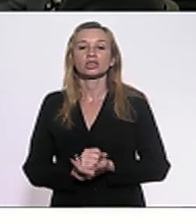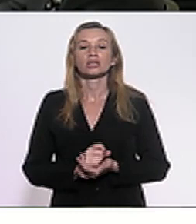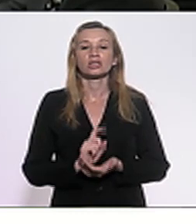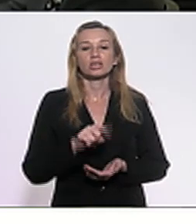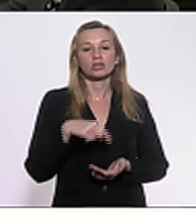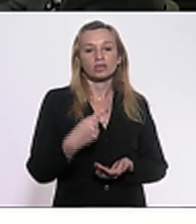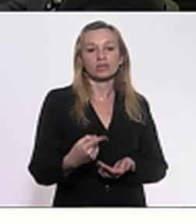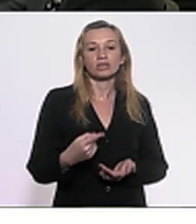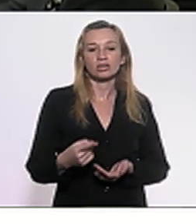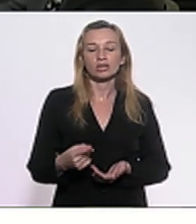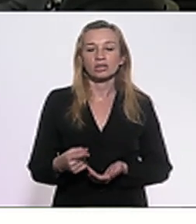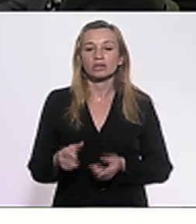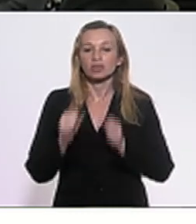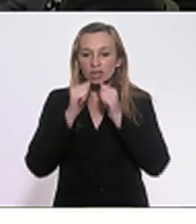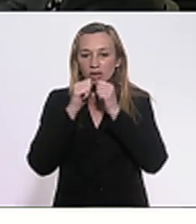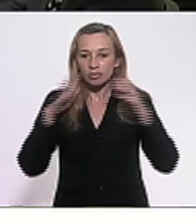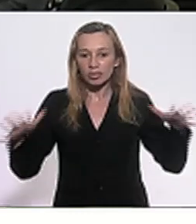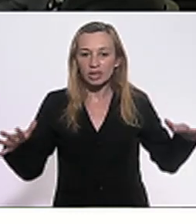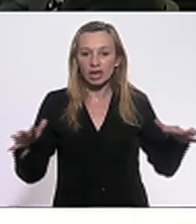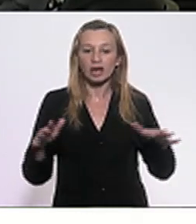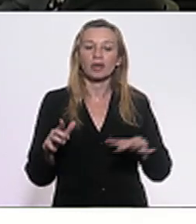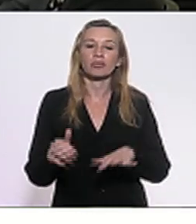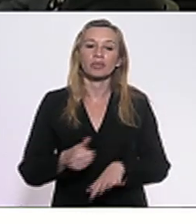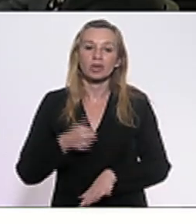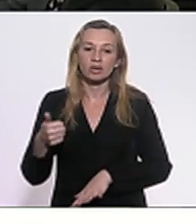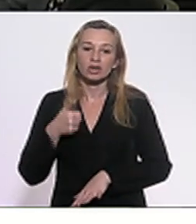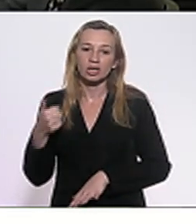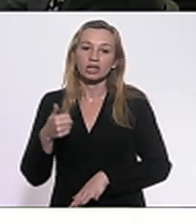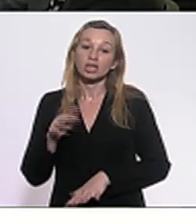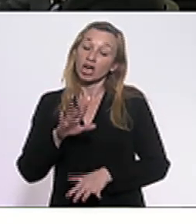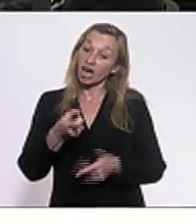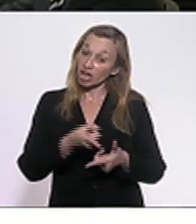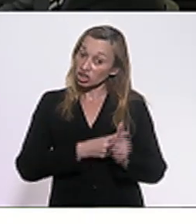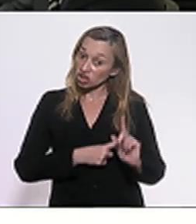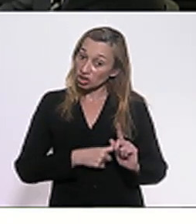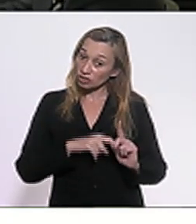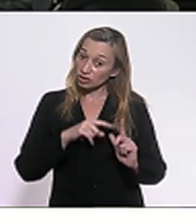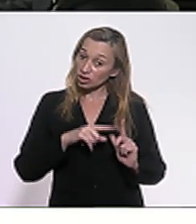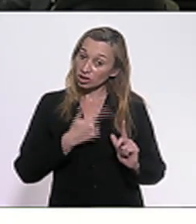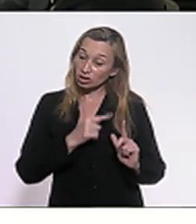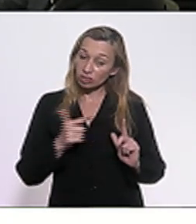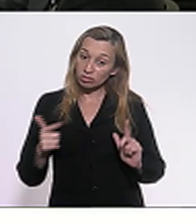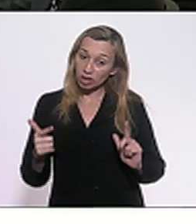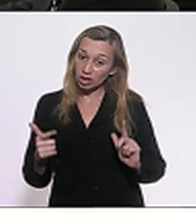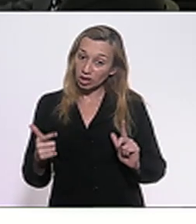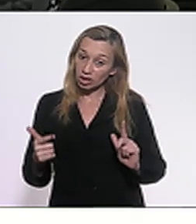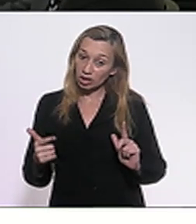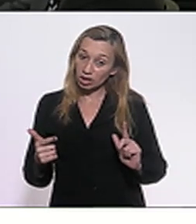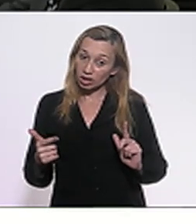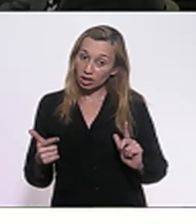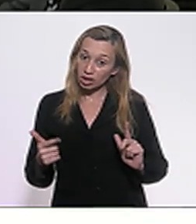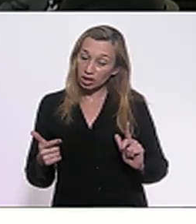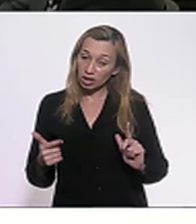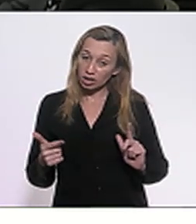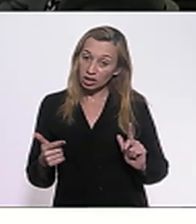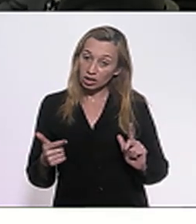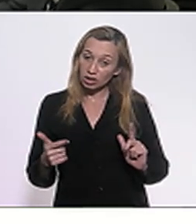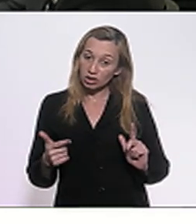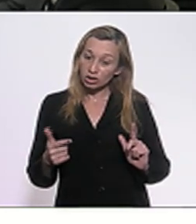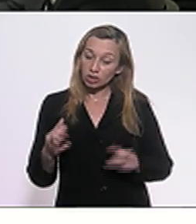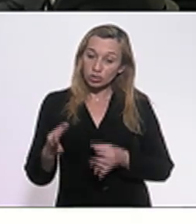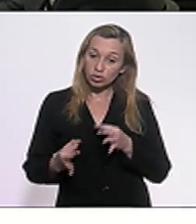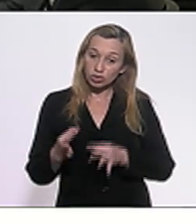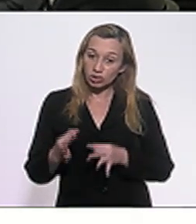também com um viés de ampliar a qualificação. O call center é para dívida ainda não ajuizada. para a dívida ainda não ajuizada, que é o que está